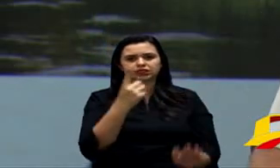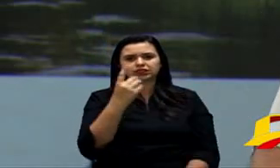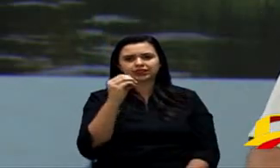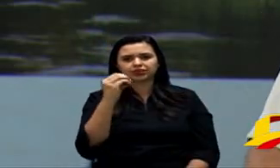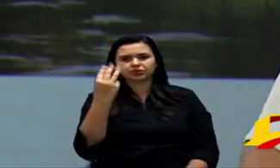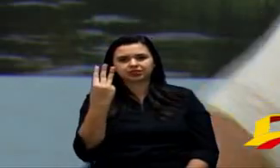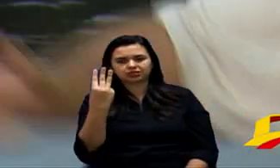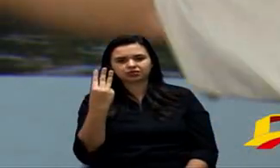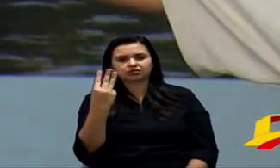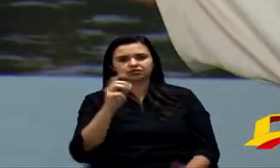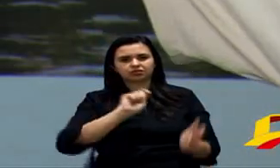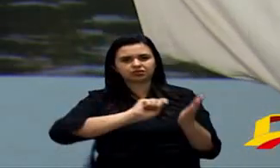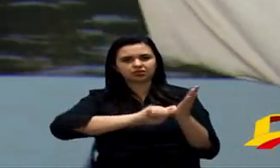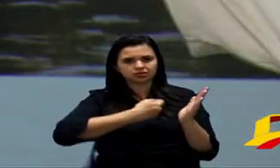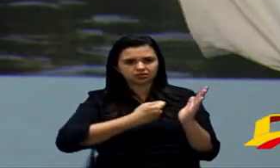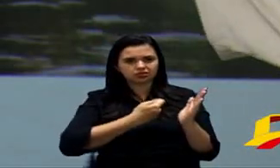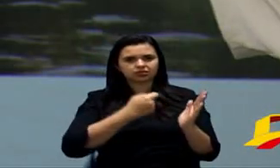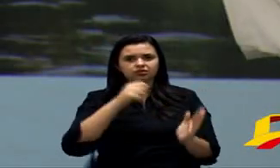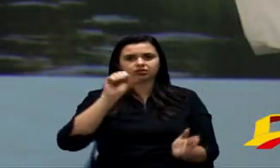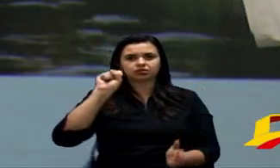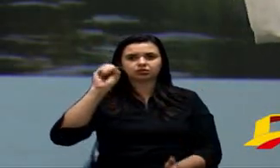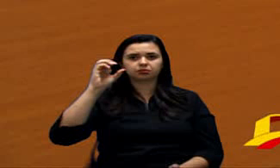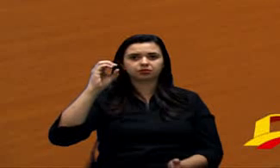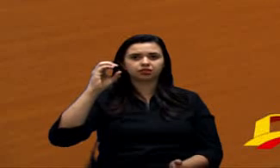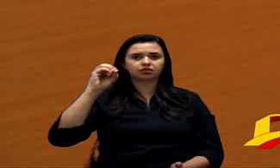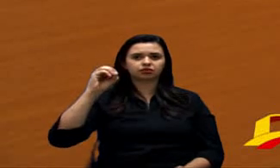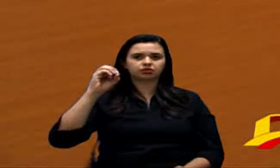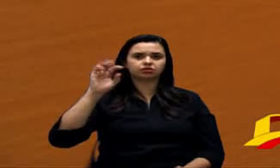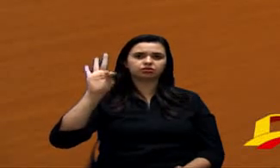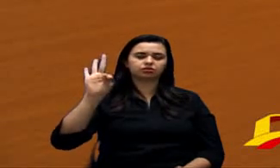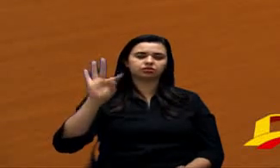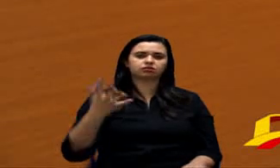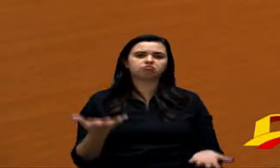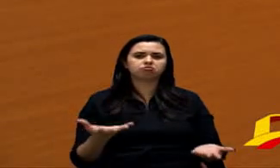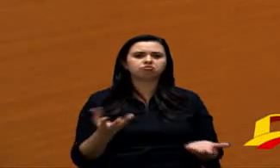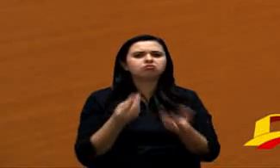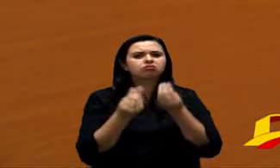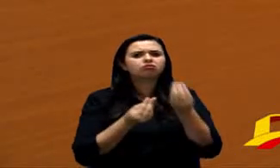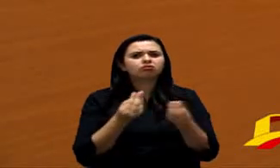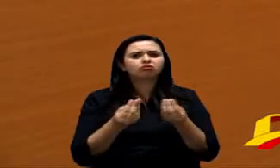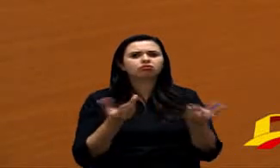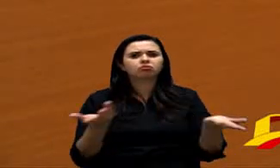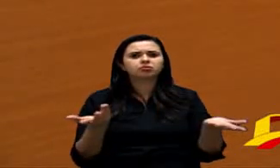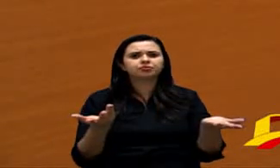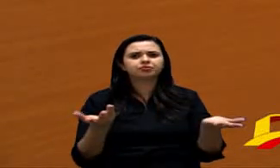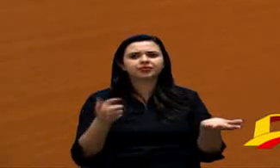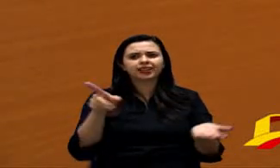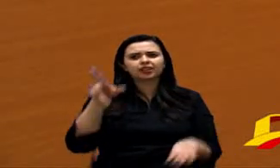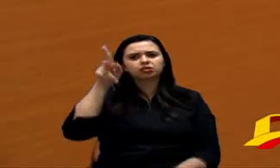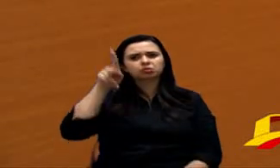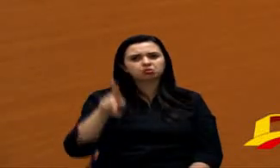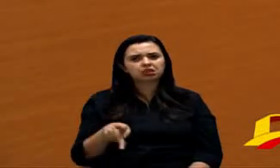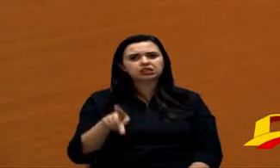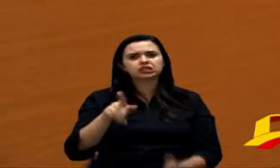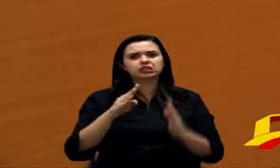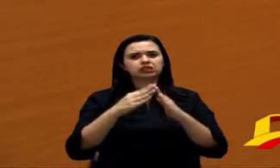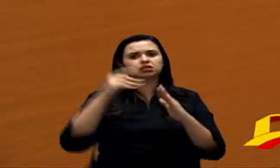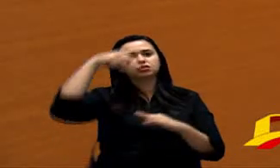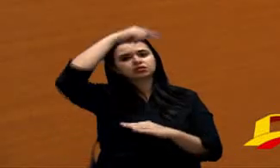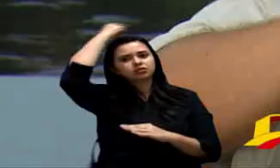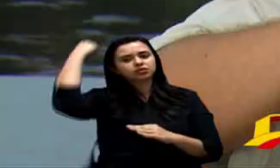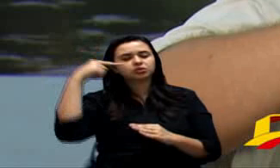2020. Presidente Fausto, Dini, e agora? O próprio presidente do santuário